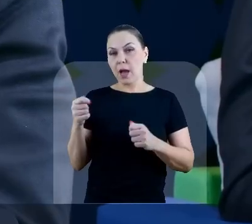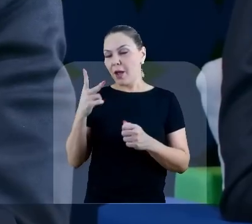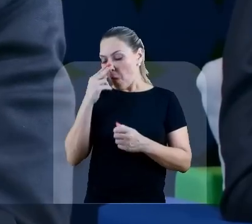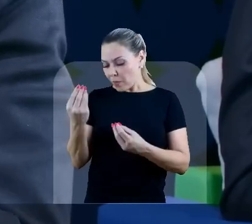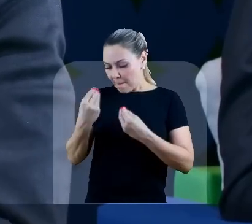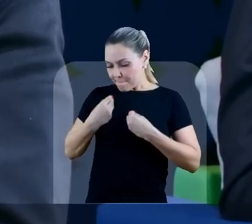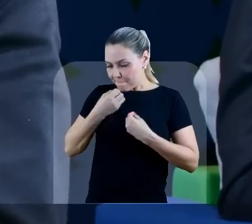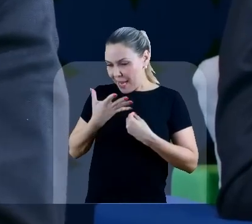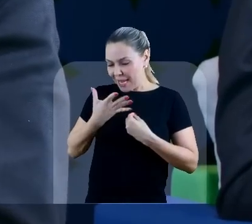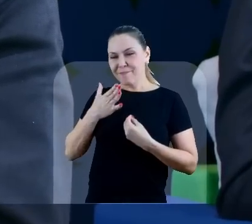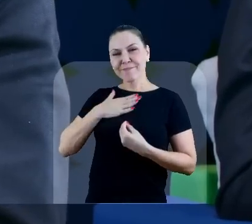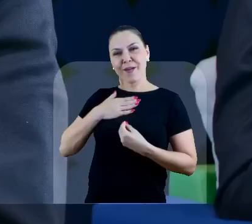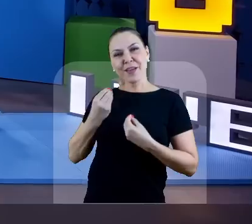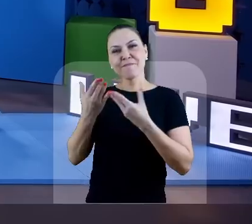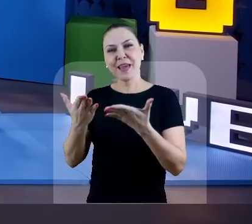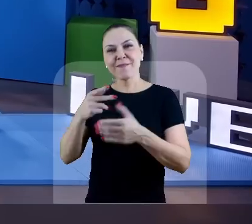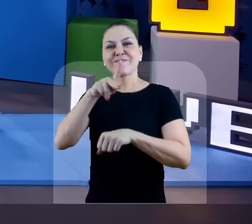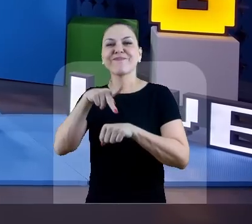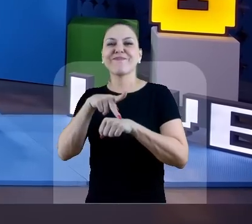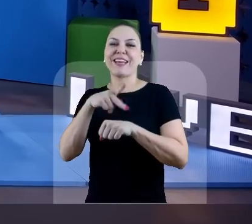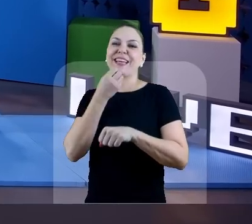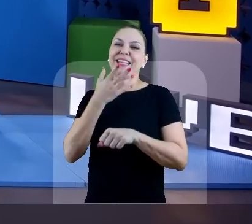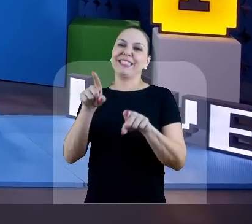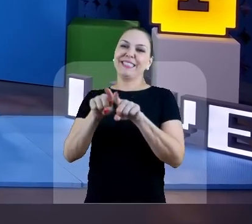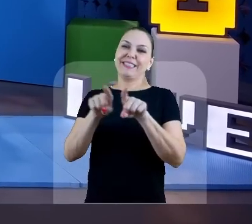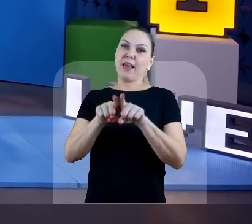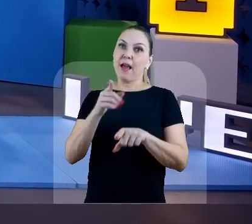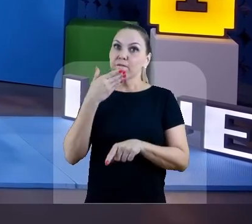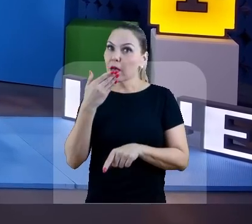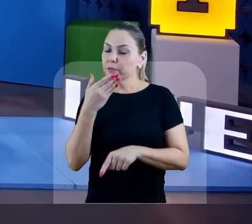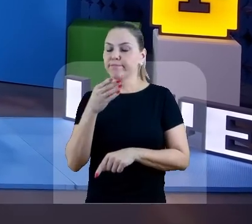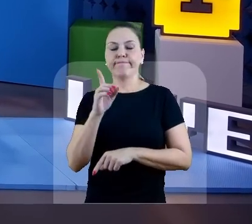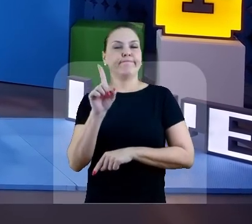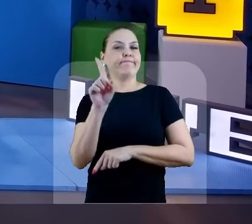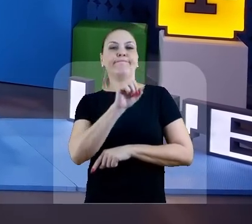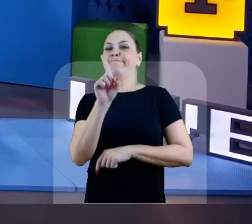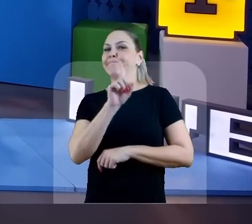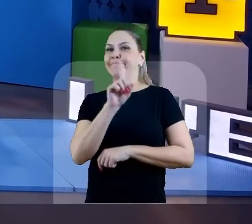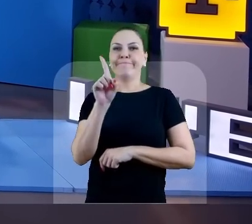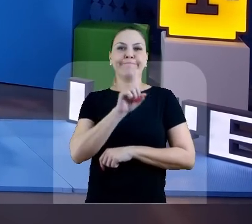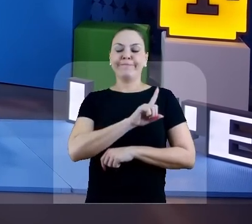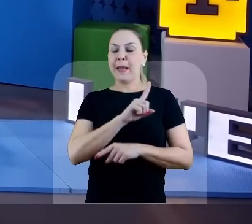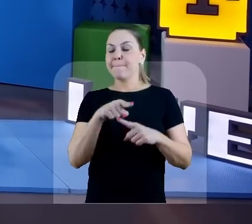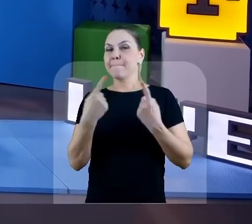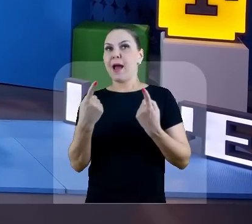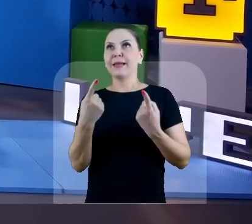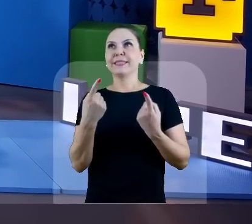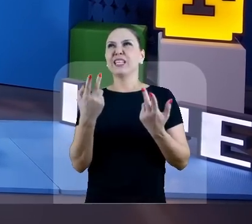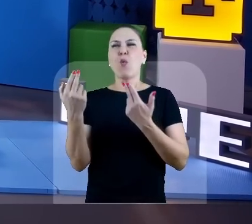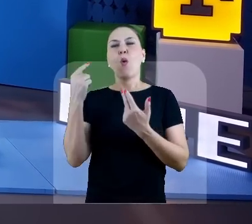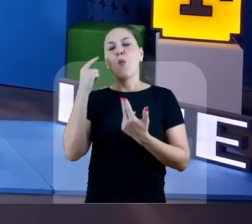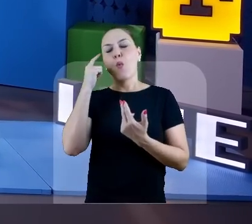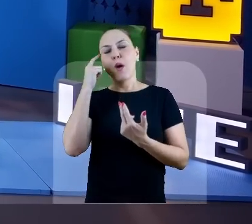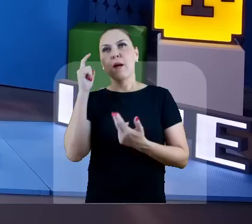para si e para o seu país. É fácil? Não é fácil. Eu cheguei, não sei o cabeça